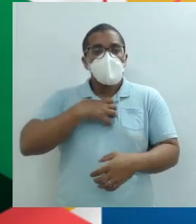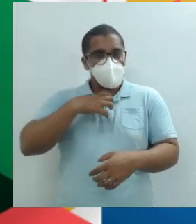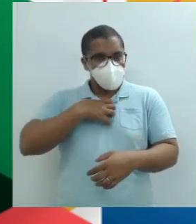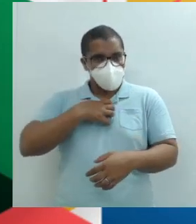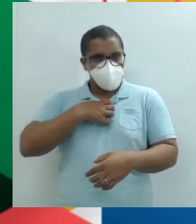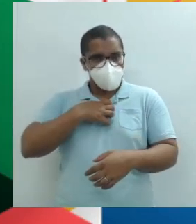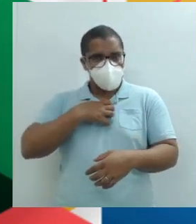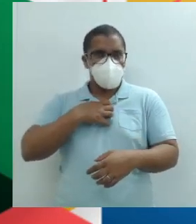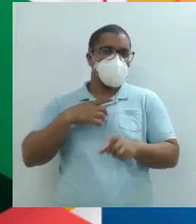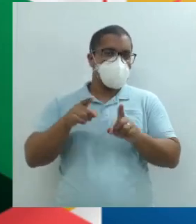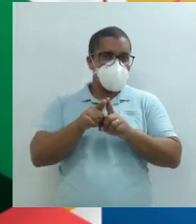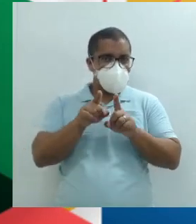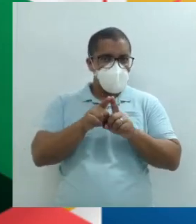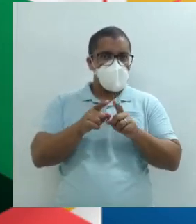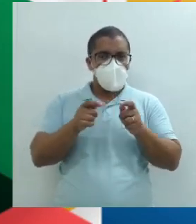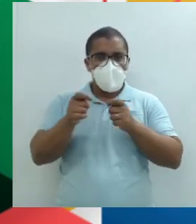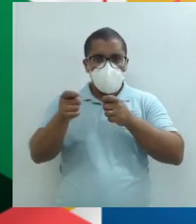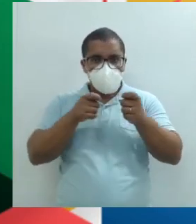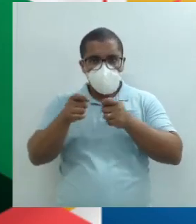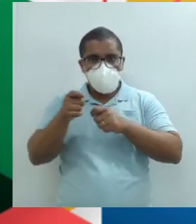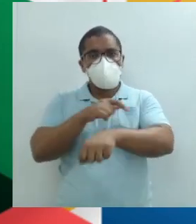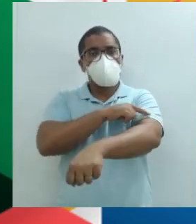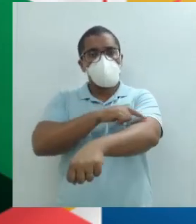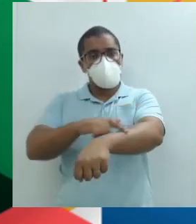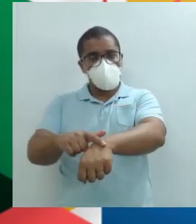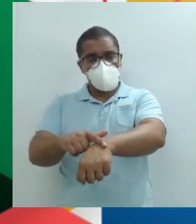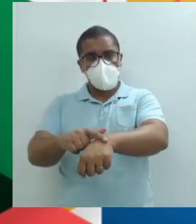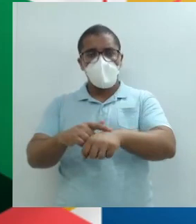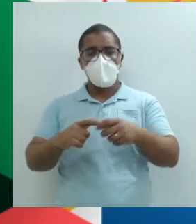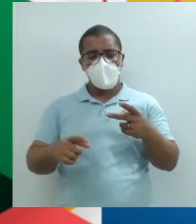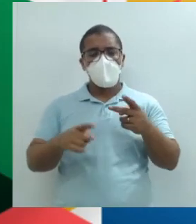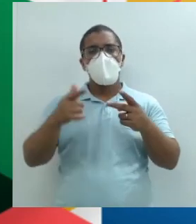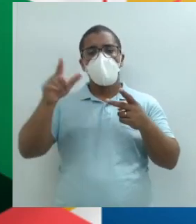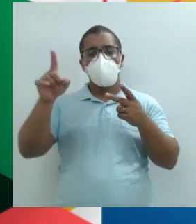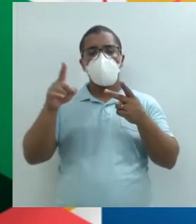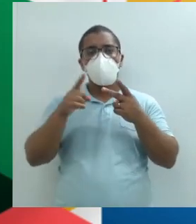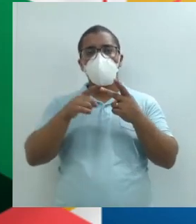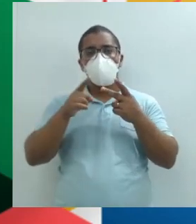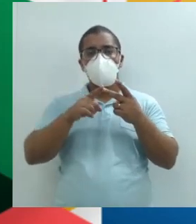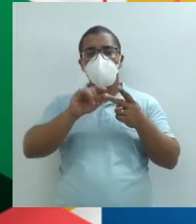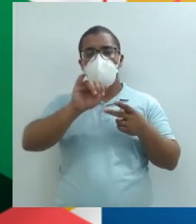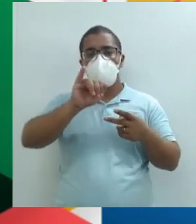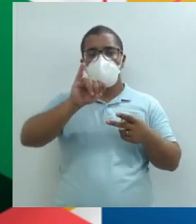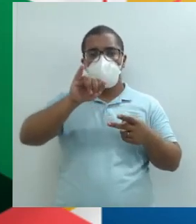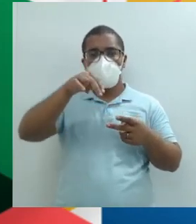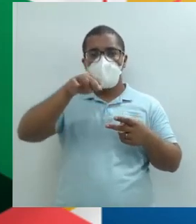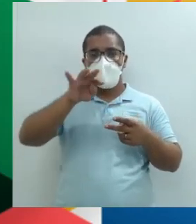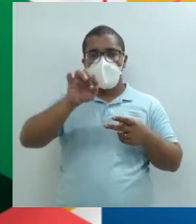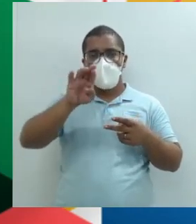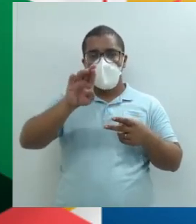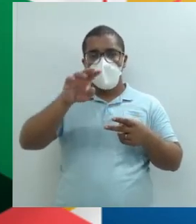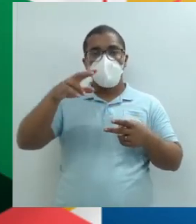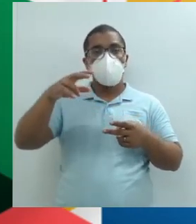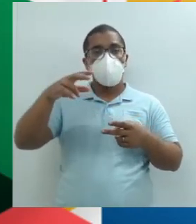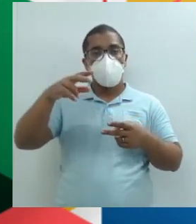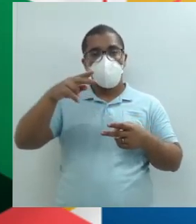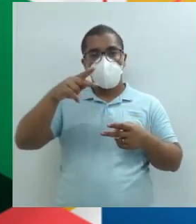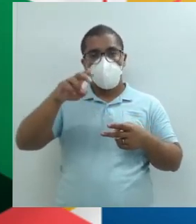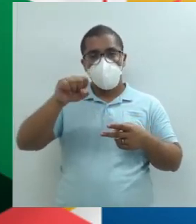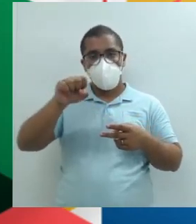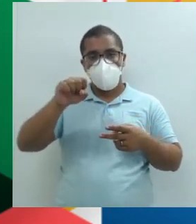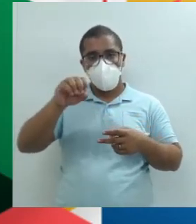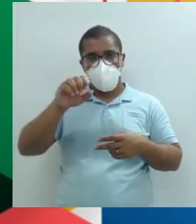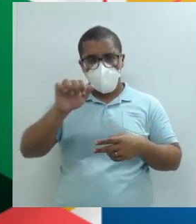e regular as próprias condutas. E a interpessoal, que se refere ao relacionamento com as